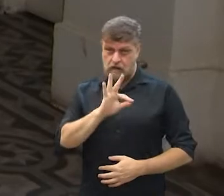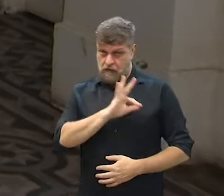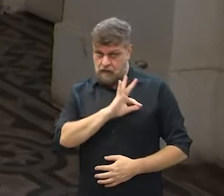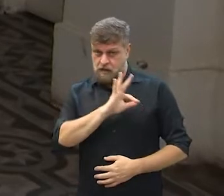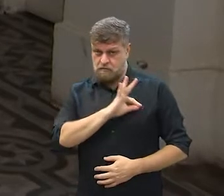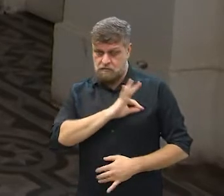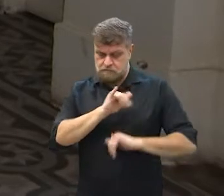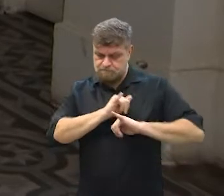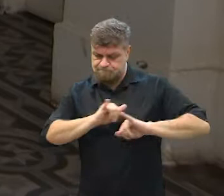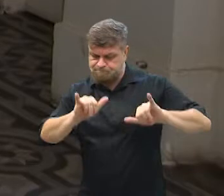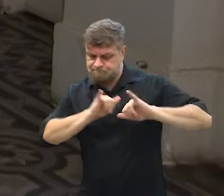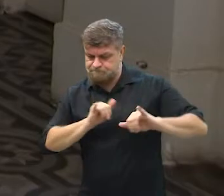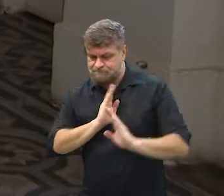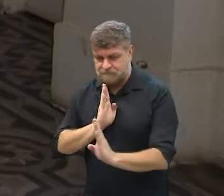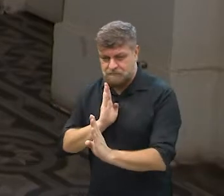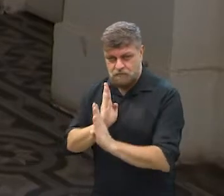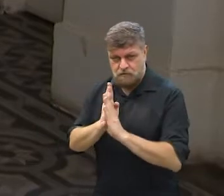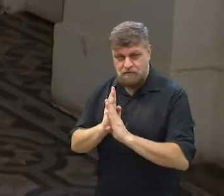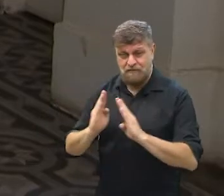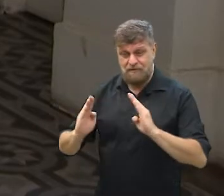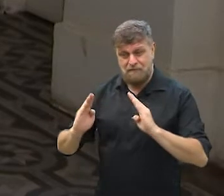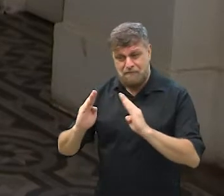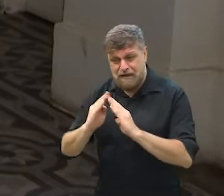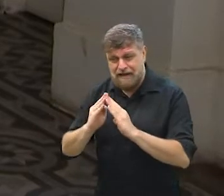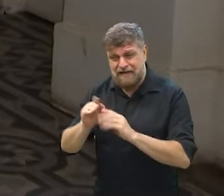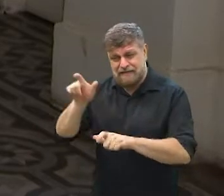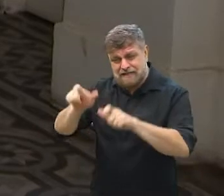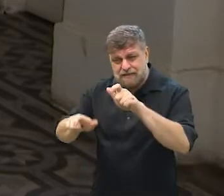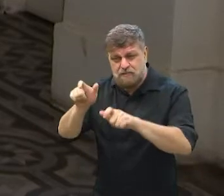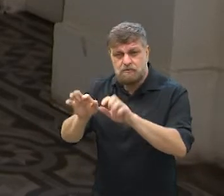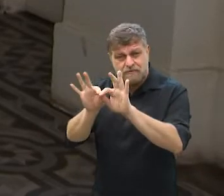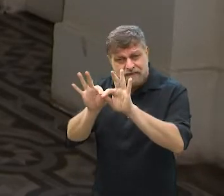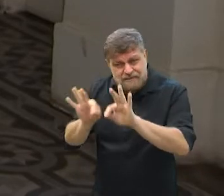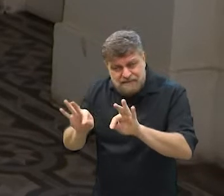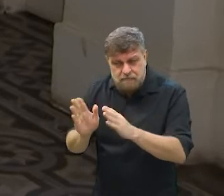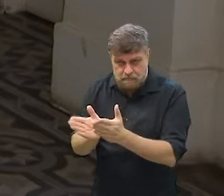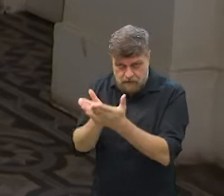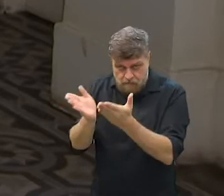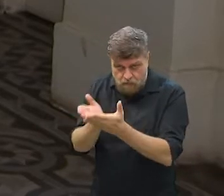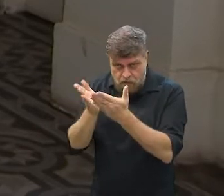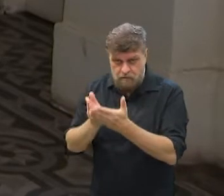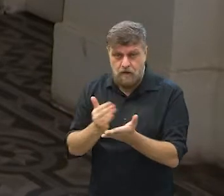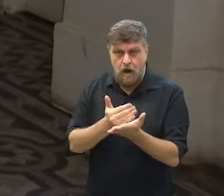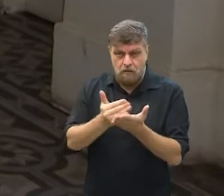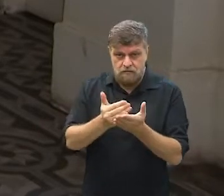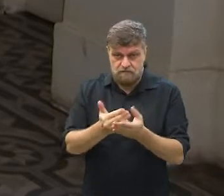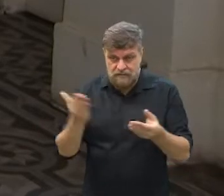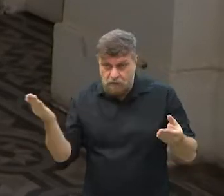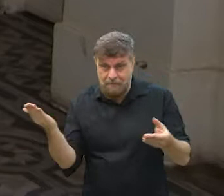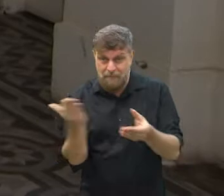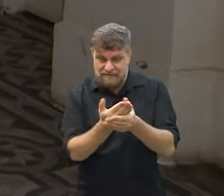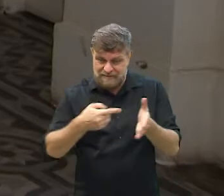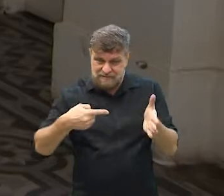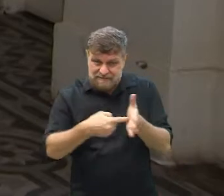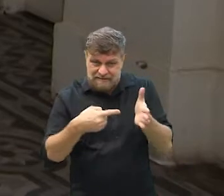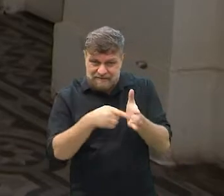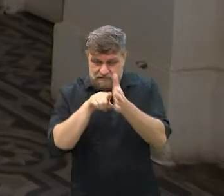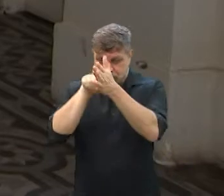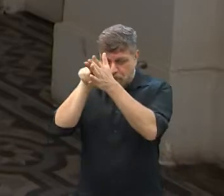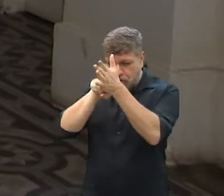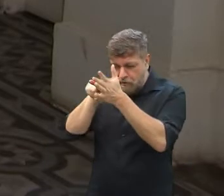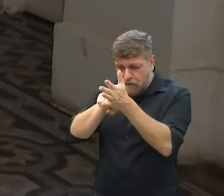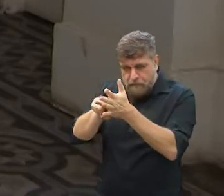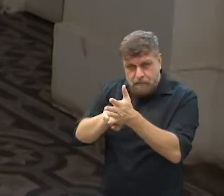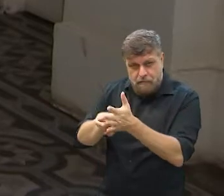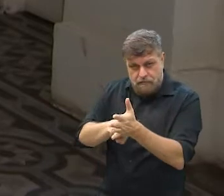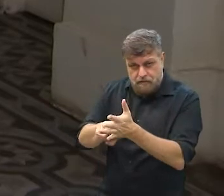civil os animais foram encontrados na casa de uma família simples E no momento foi aberto um inquérito para investigação